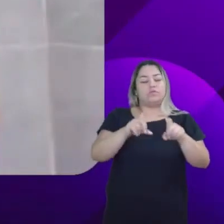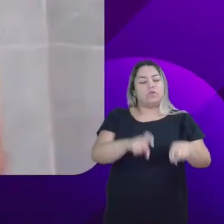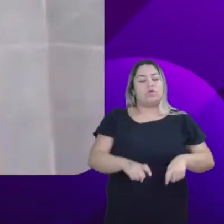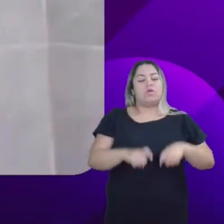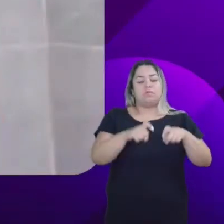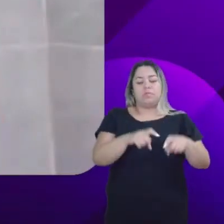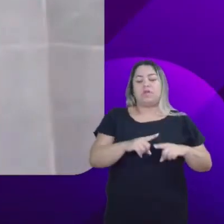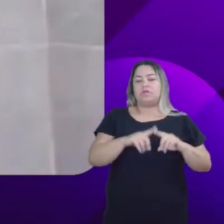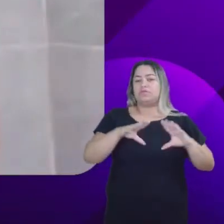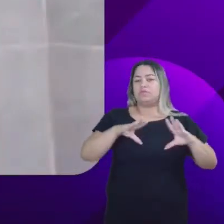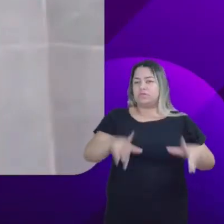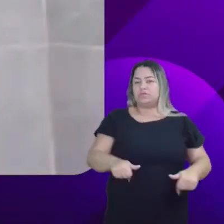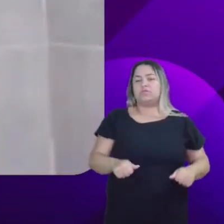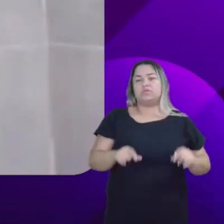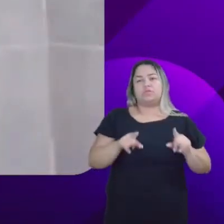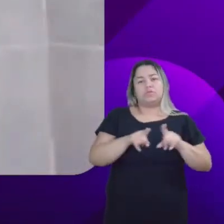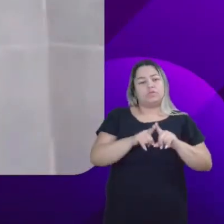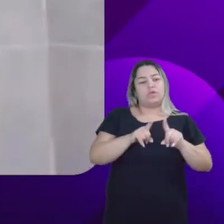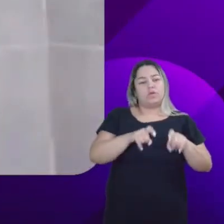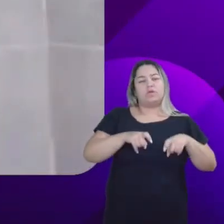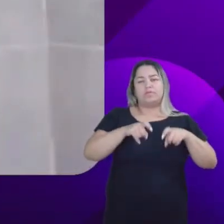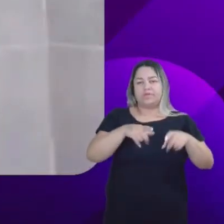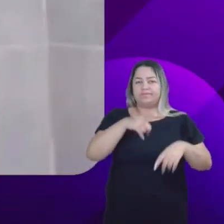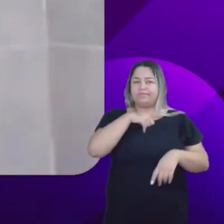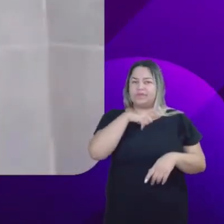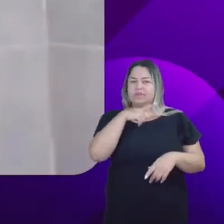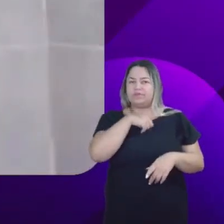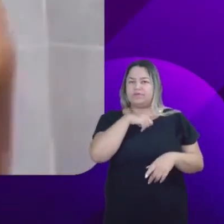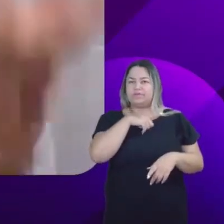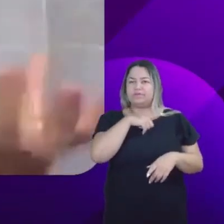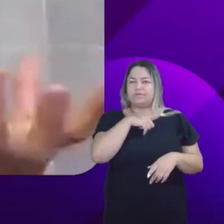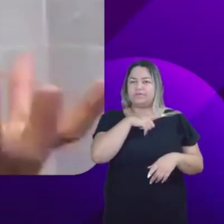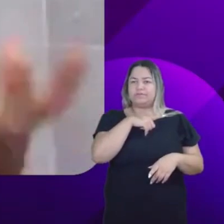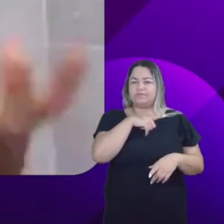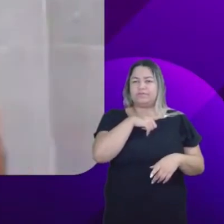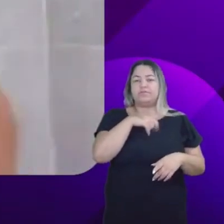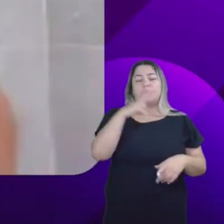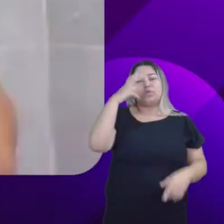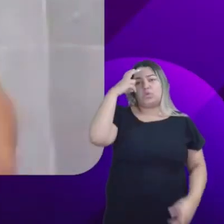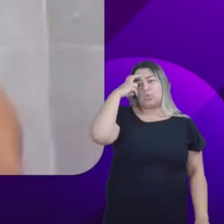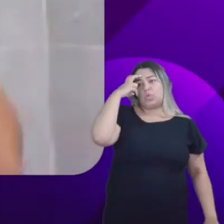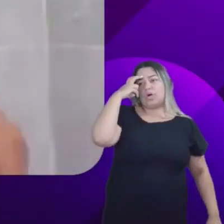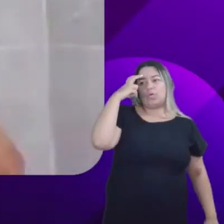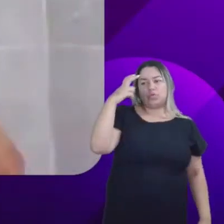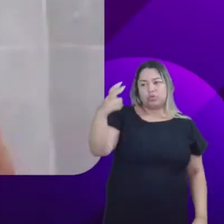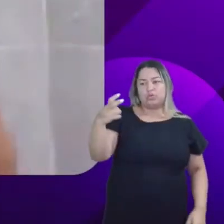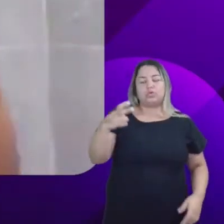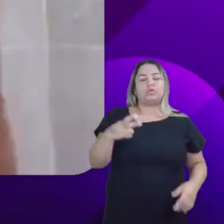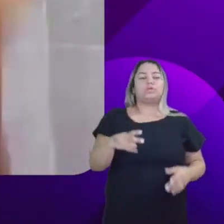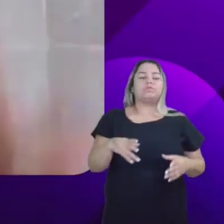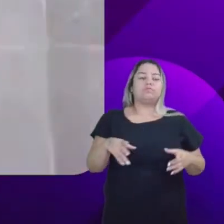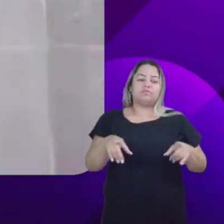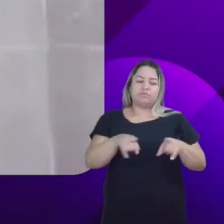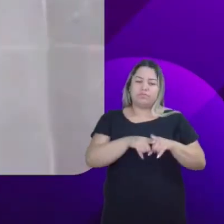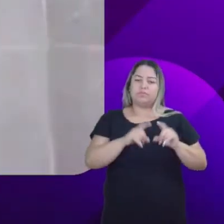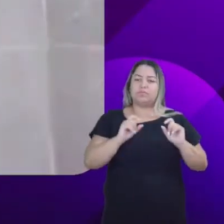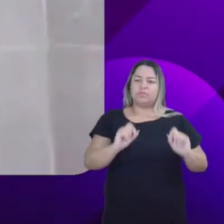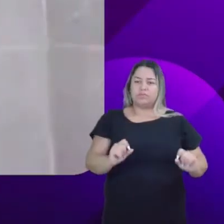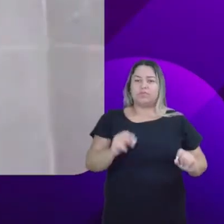mas sobretudo no rural, porque isso também tem a ver com a cultura, né? Ficou muito como